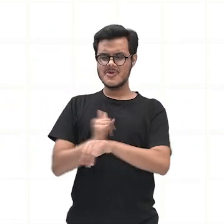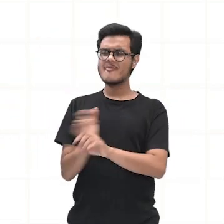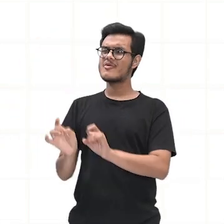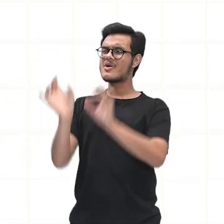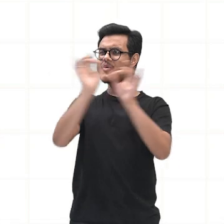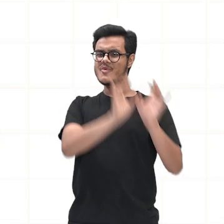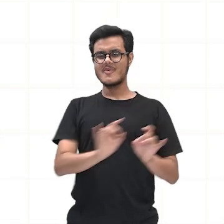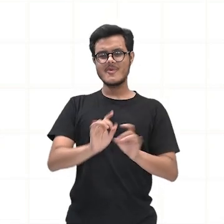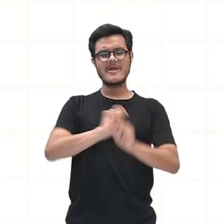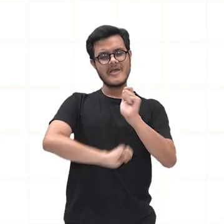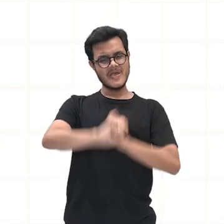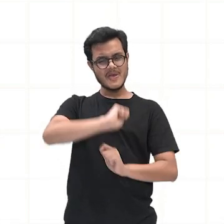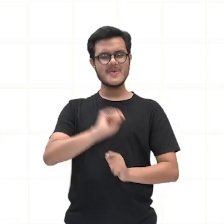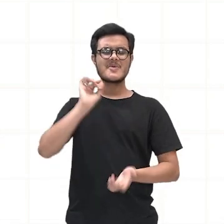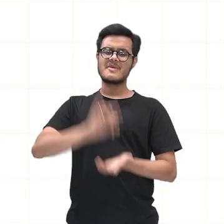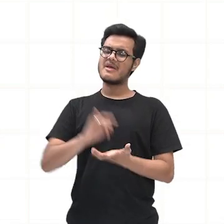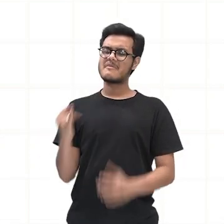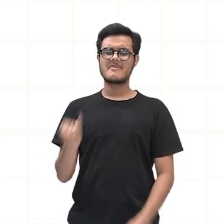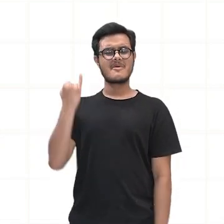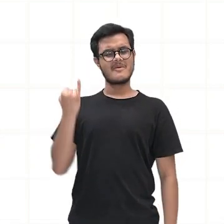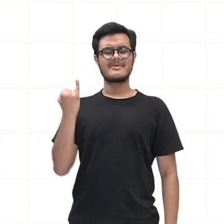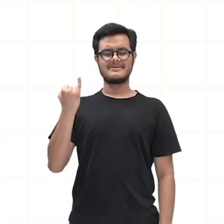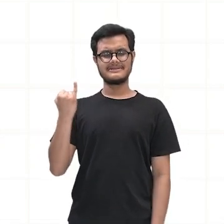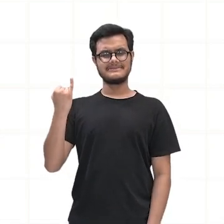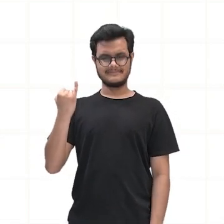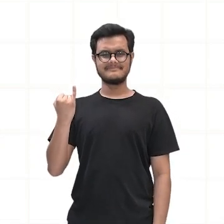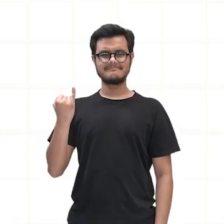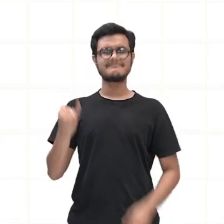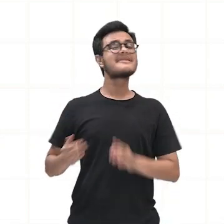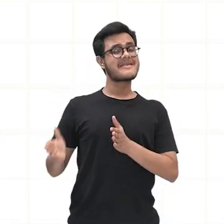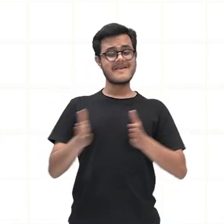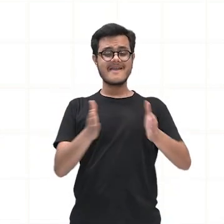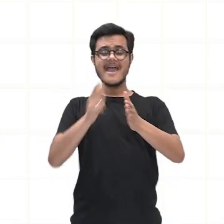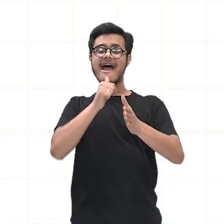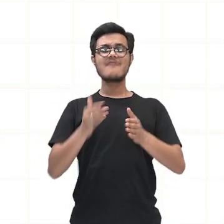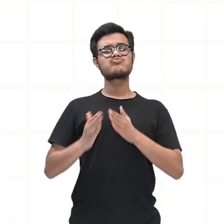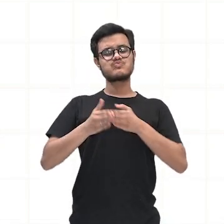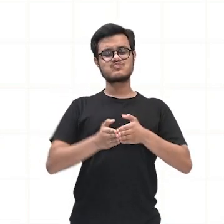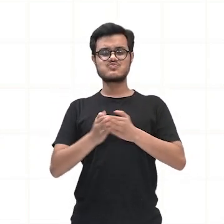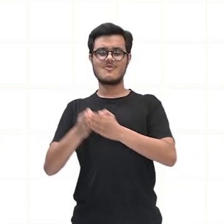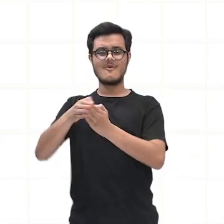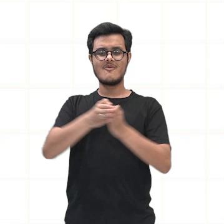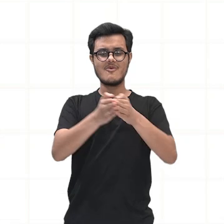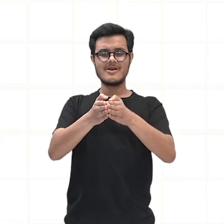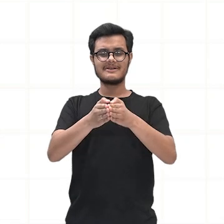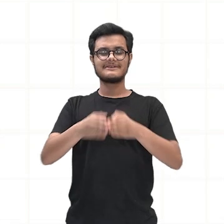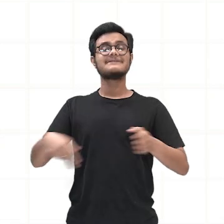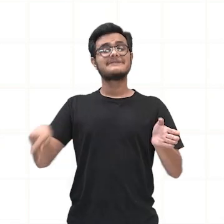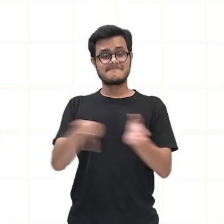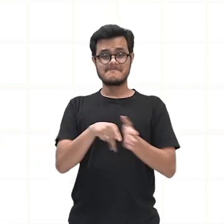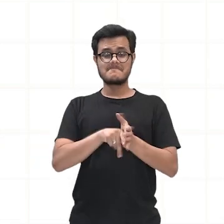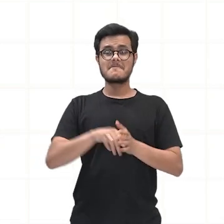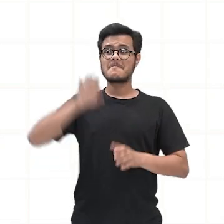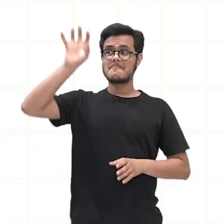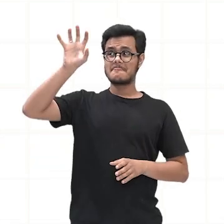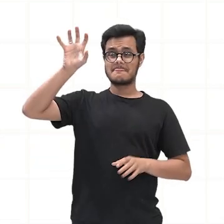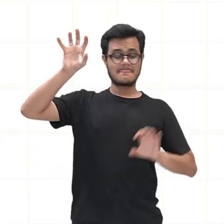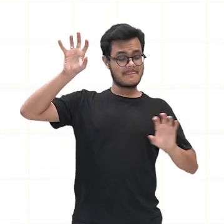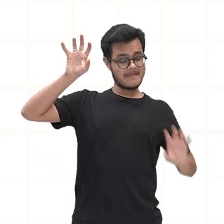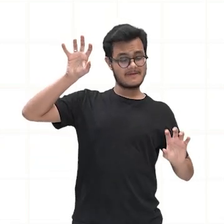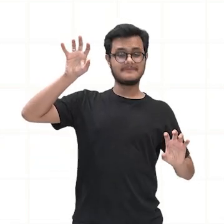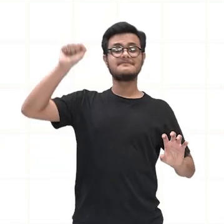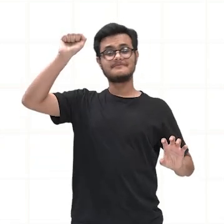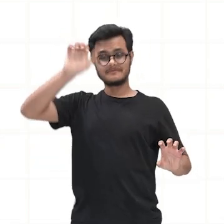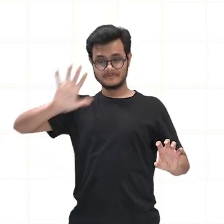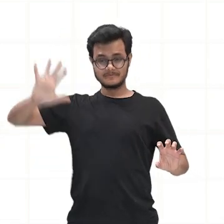ser muito importante para as rotas comerciais que vão ligar aí a região do Ocidente, que é